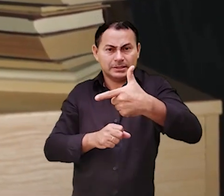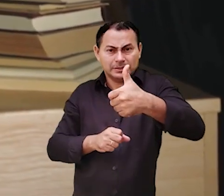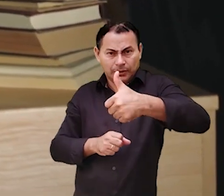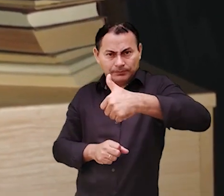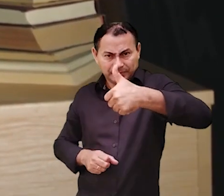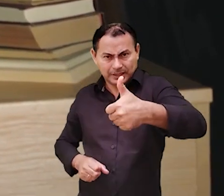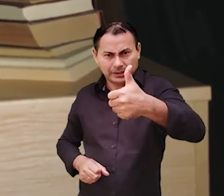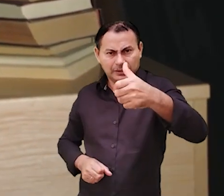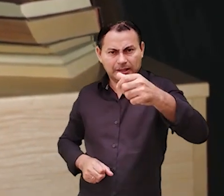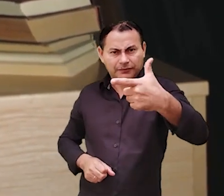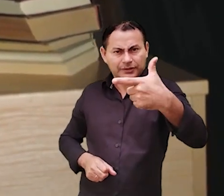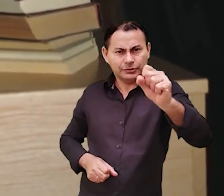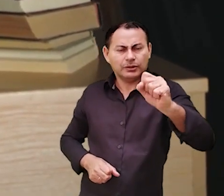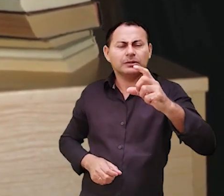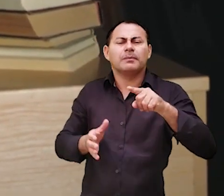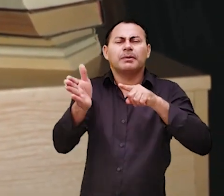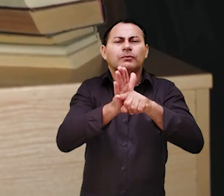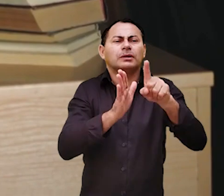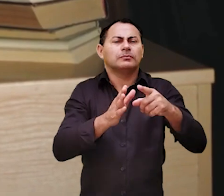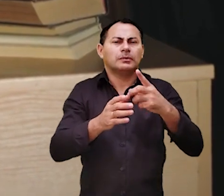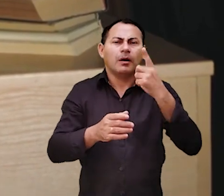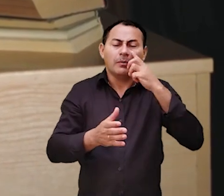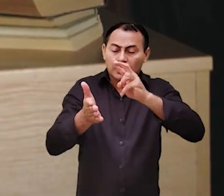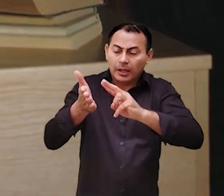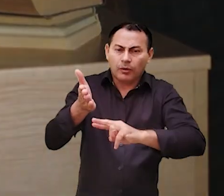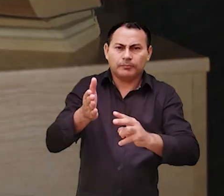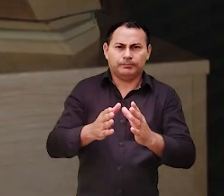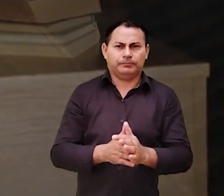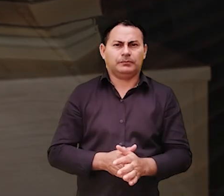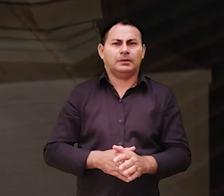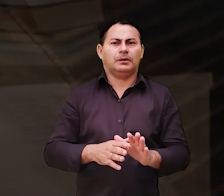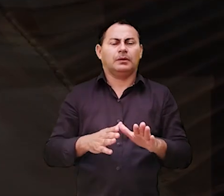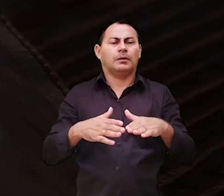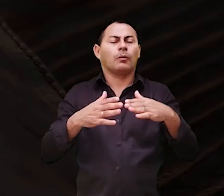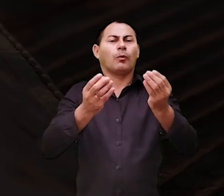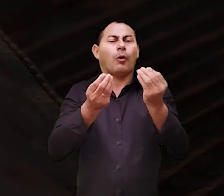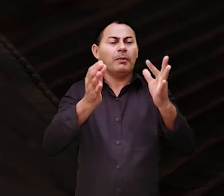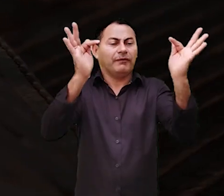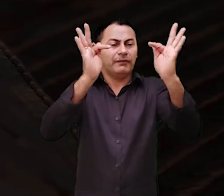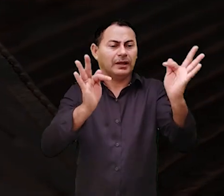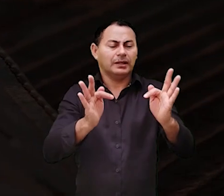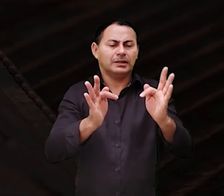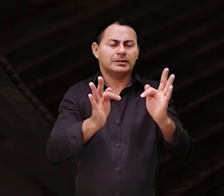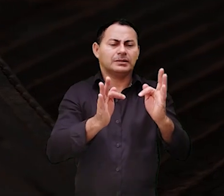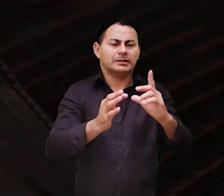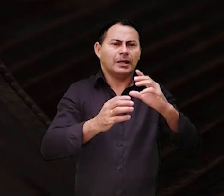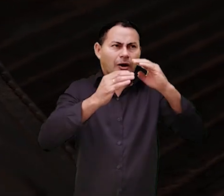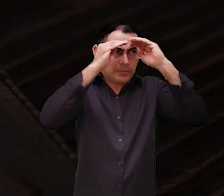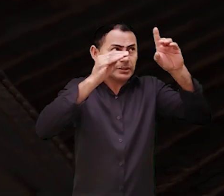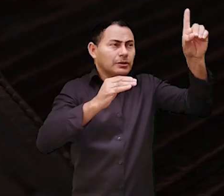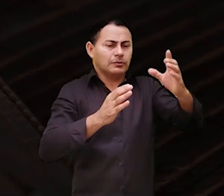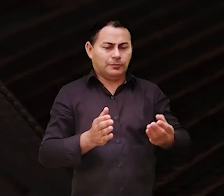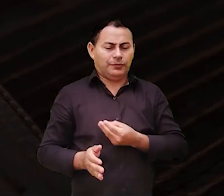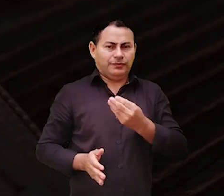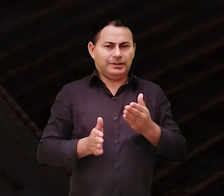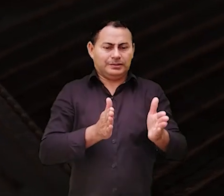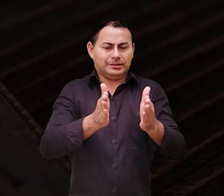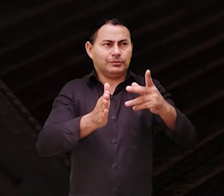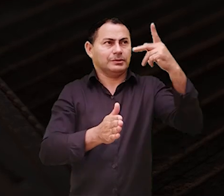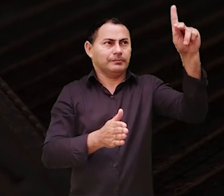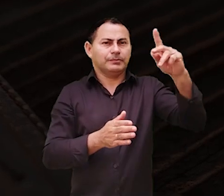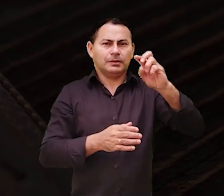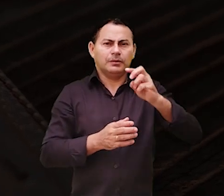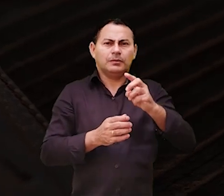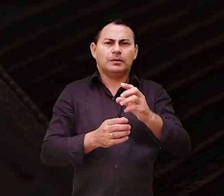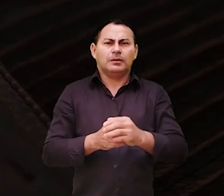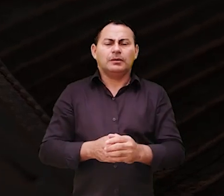você consegue descobrir que pergunta é essa? Vamos lê-lo. Como é feliz quem teme ao Senhor, quem anda em seus